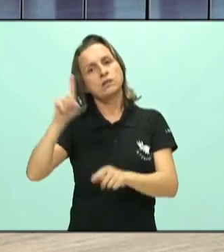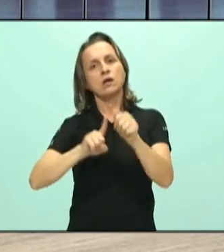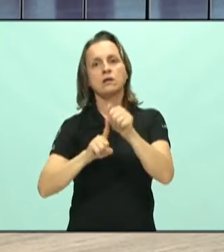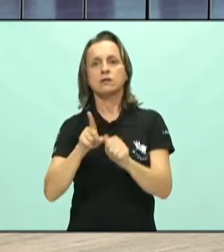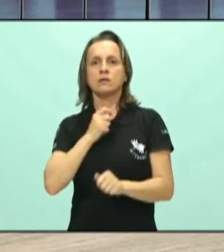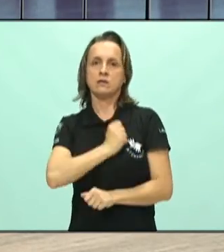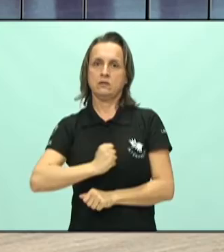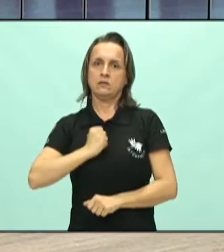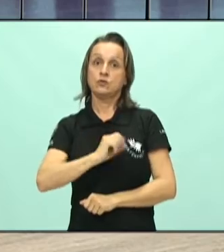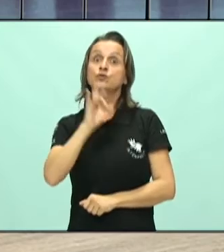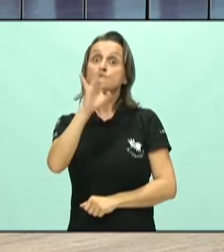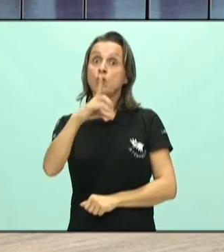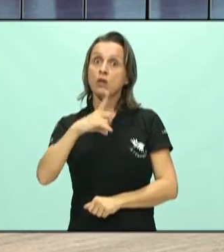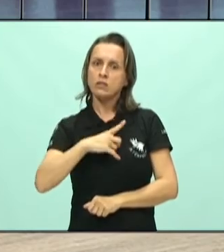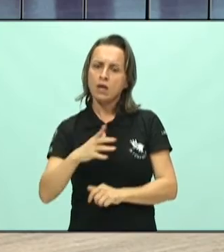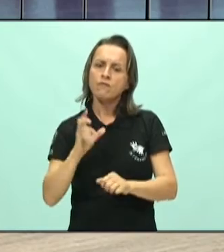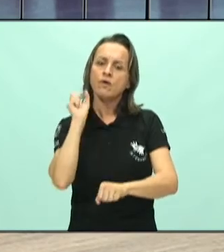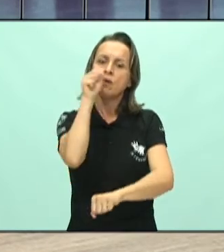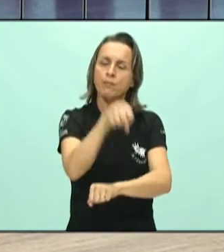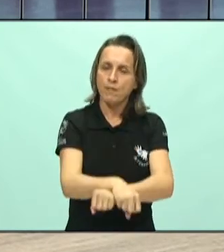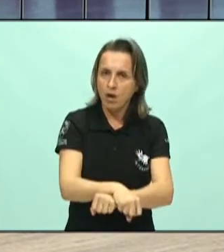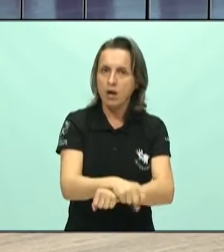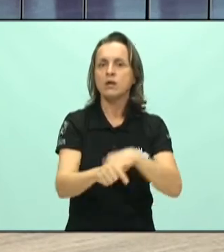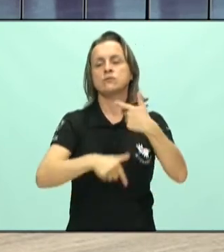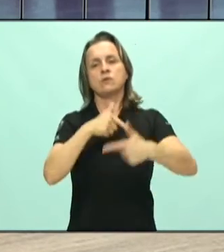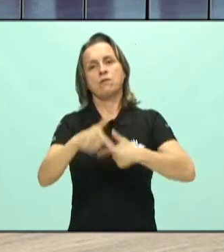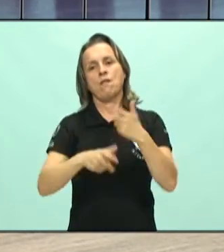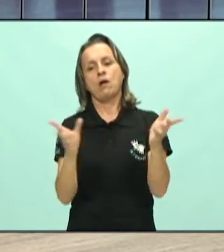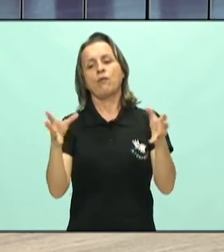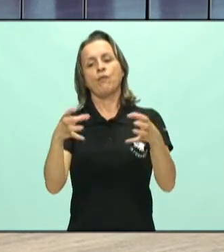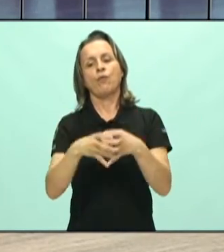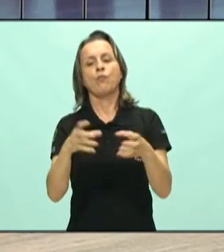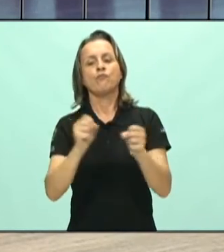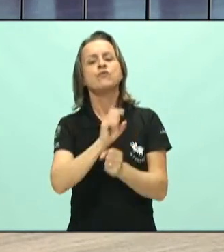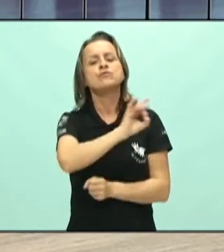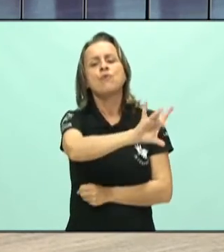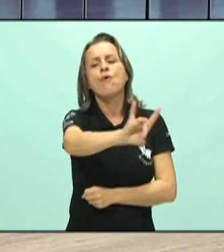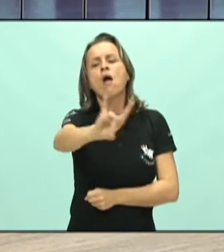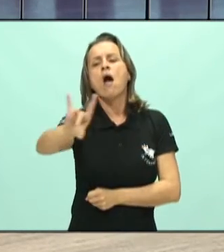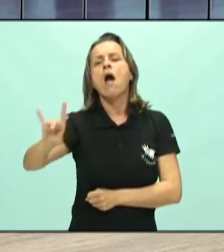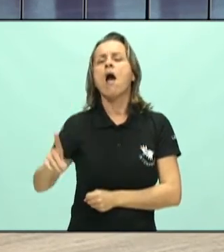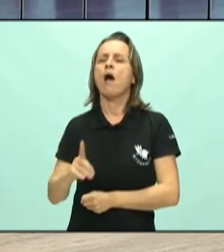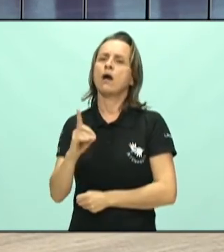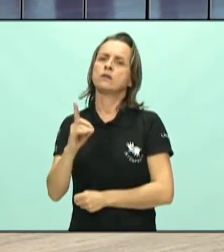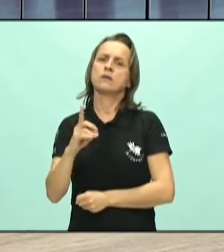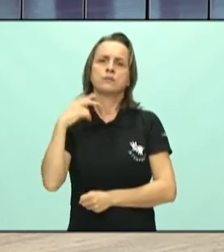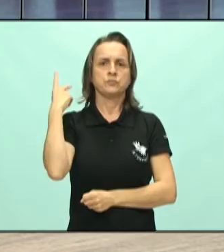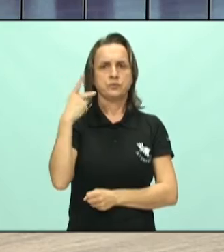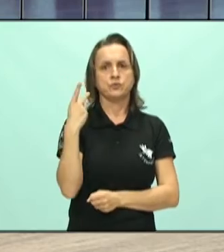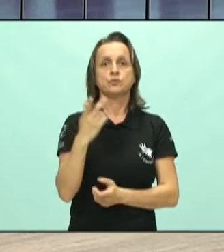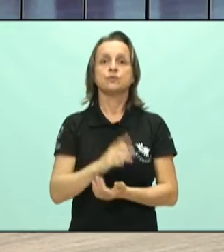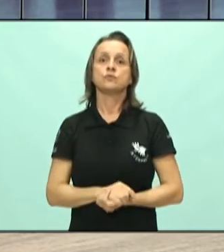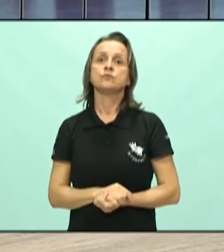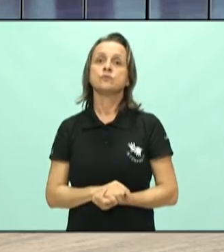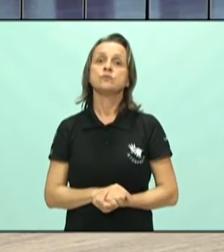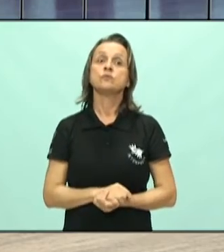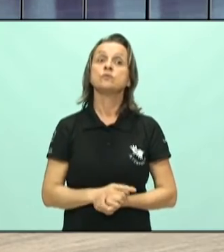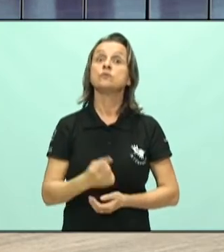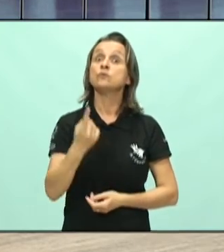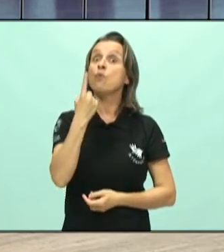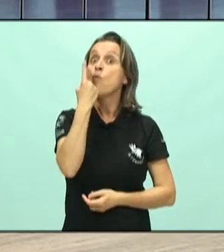essa interrupção do trabalho que o comitê fez com cada parlamentar, certo? E uma situação que